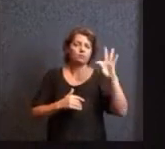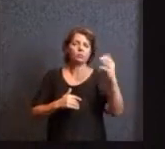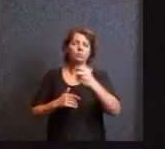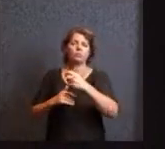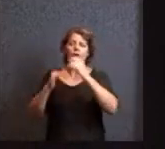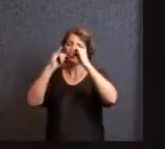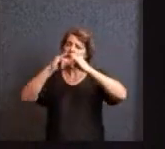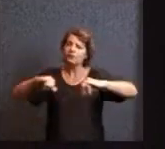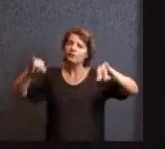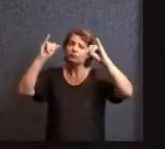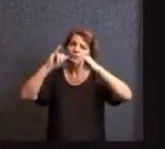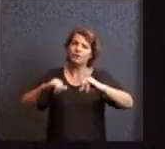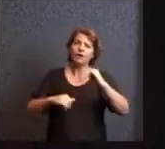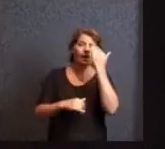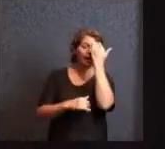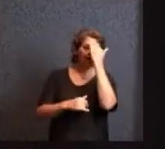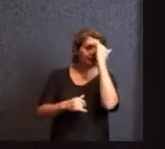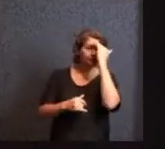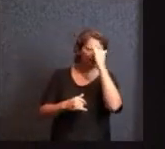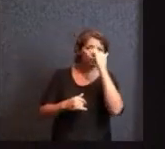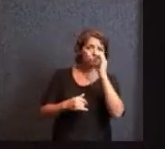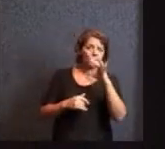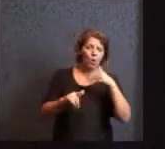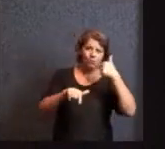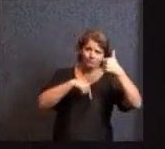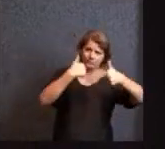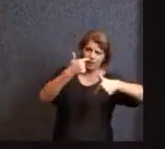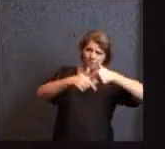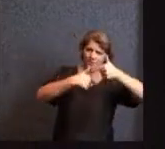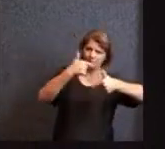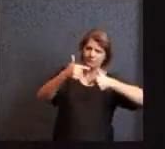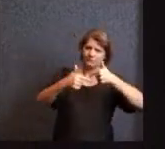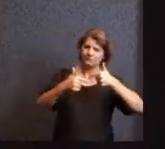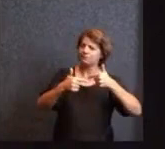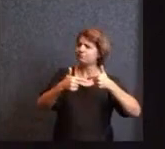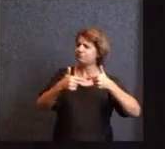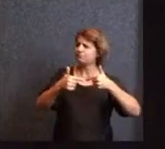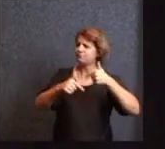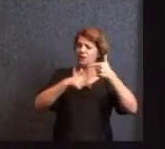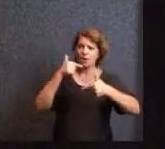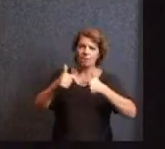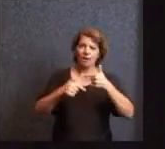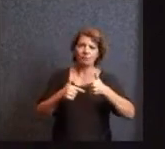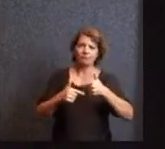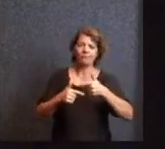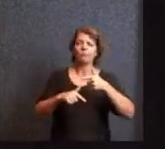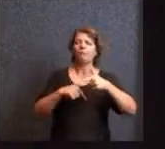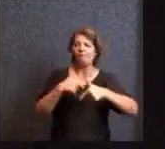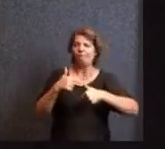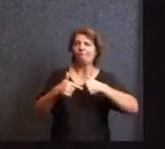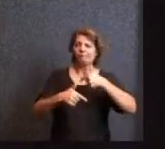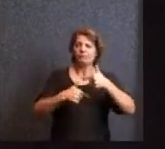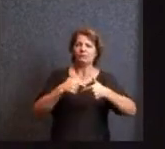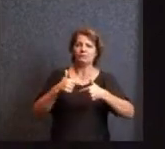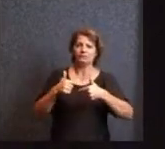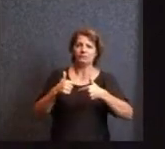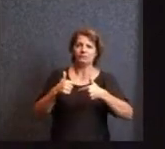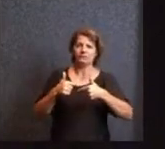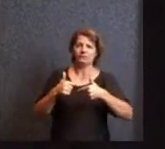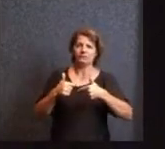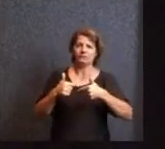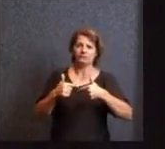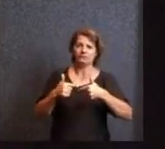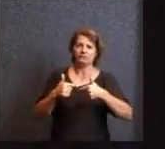divulgue com esse entendimento. Não é um trabalho que seja burocrático e administrativo,